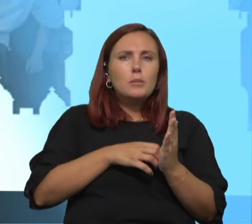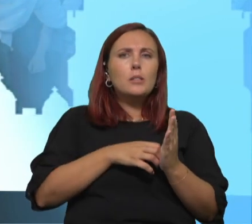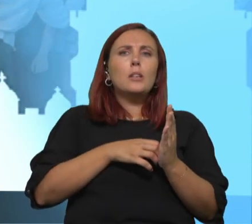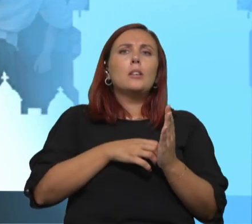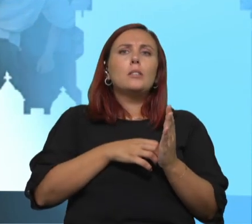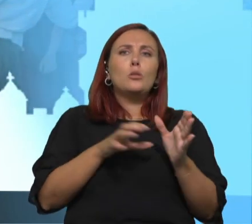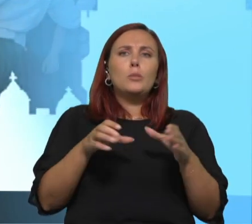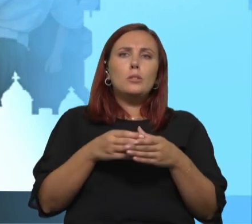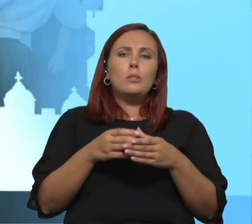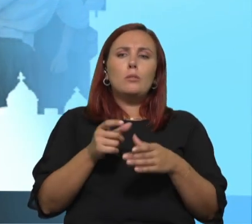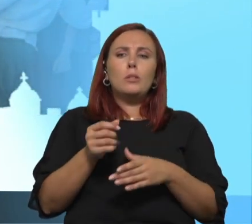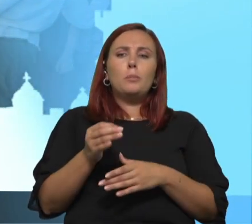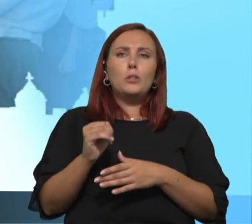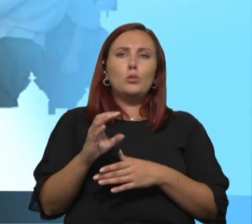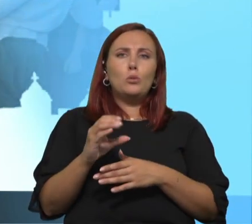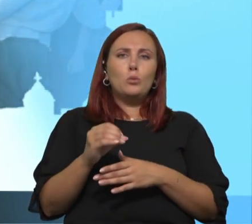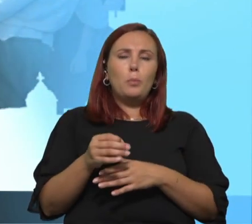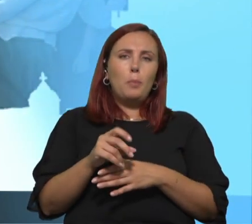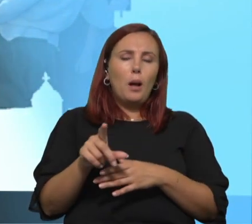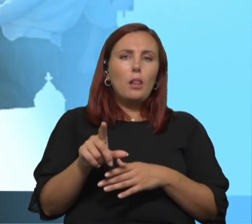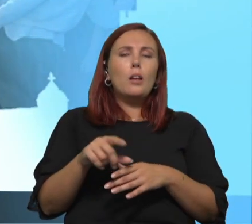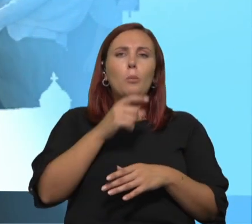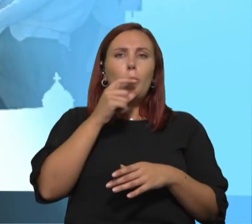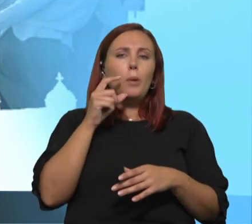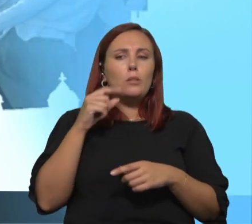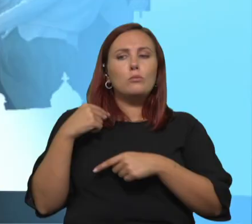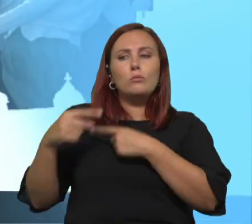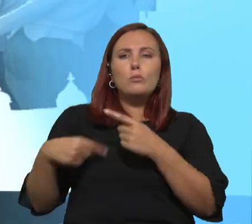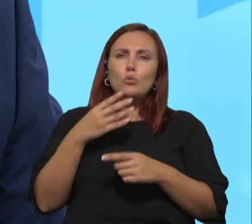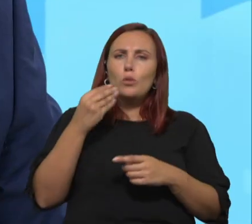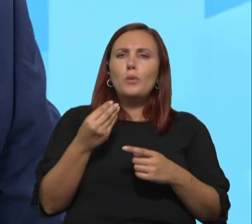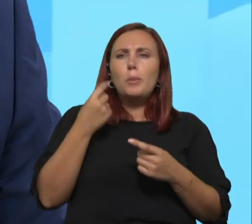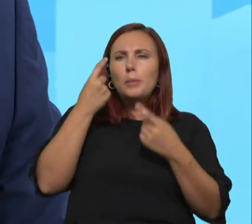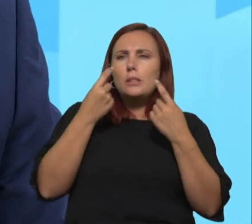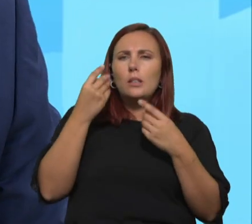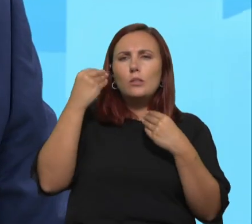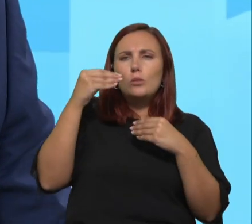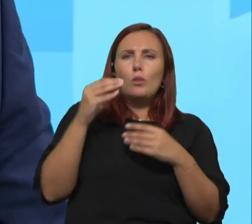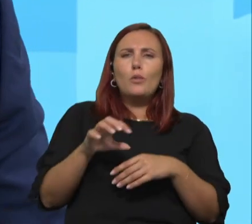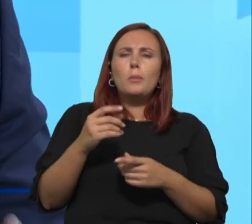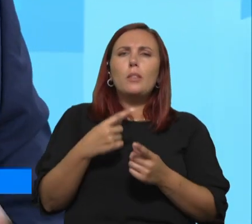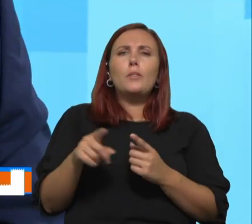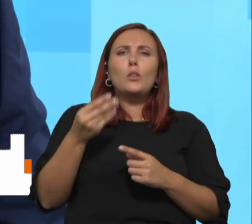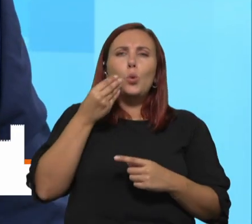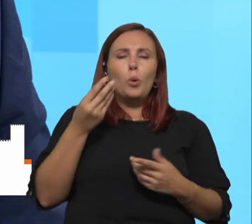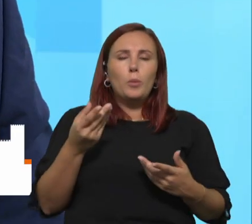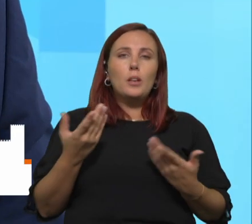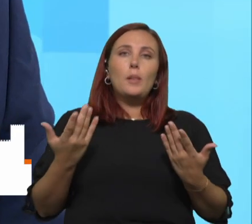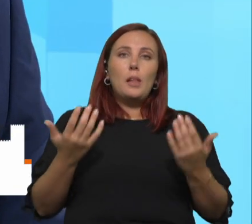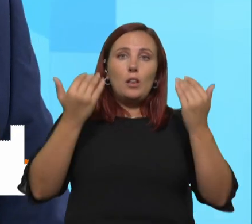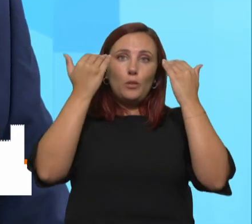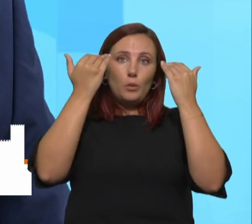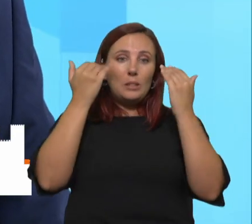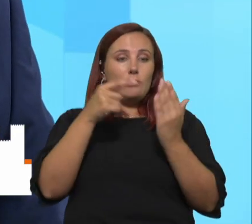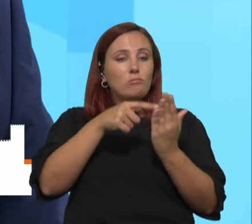semana, de fazer um pacto com as gerações jovens para pensar a educação? Eu penso que um dos dados mais importantes deste